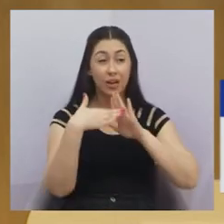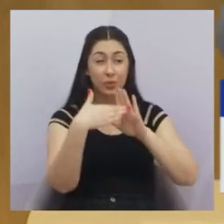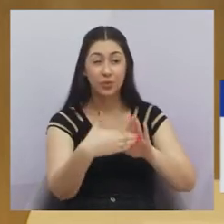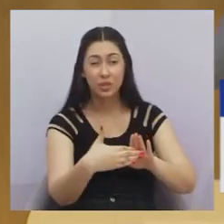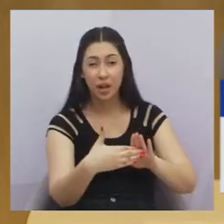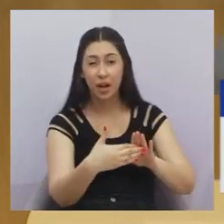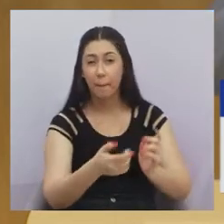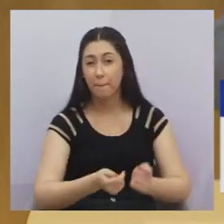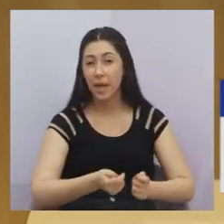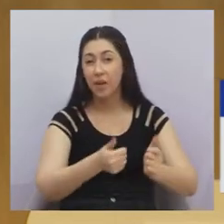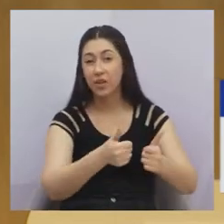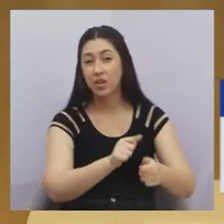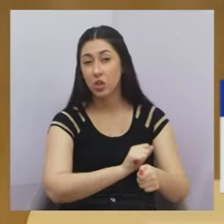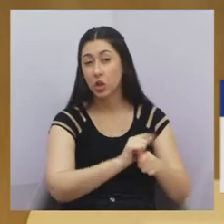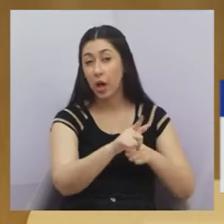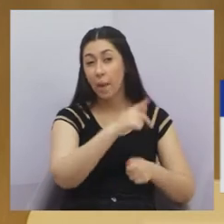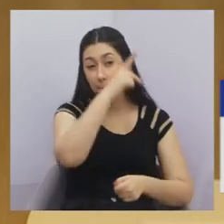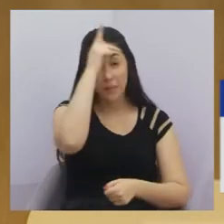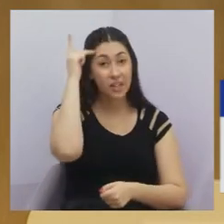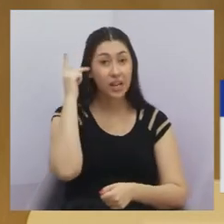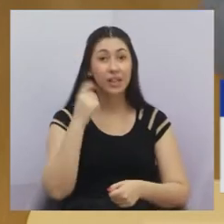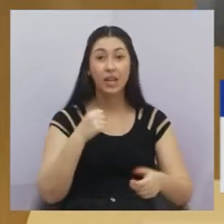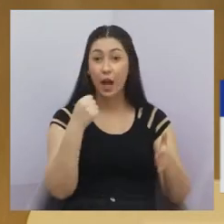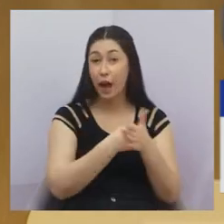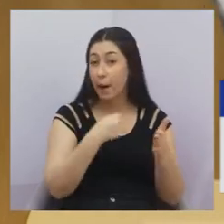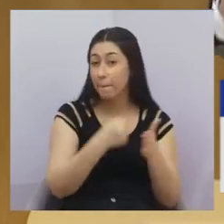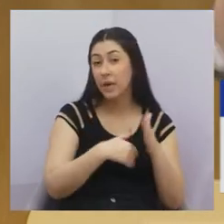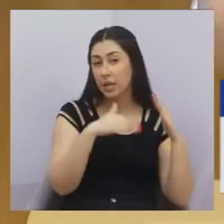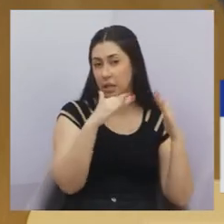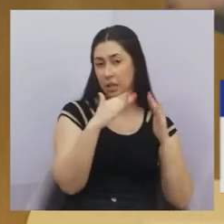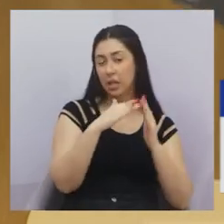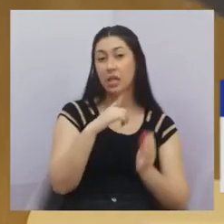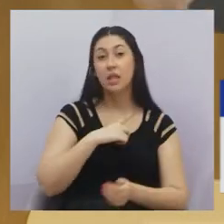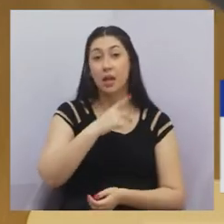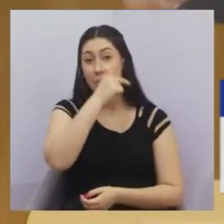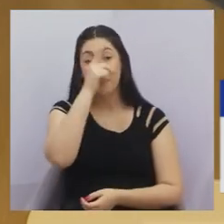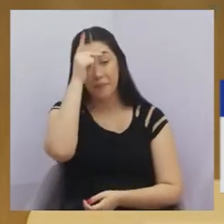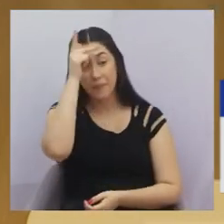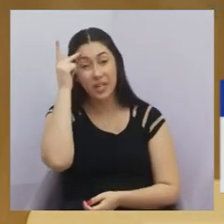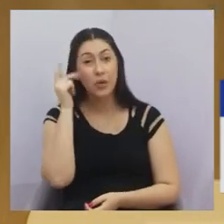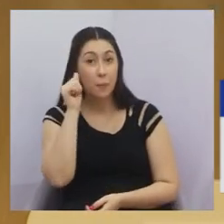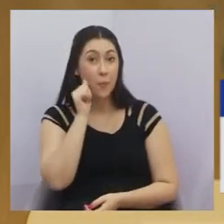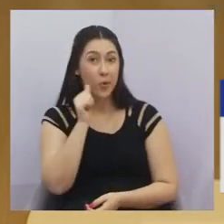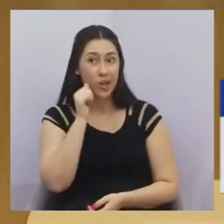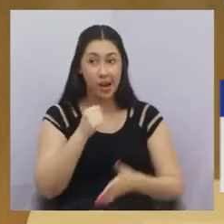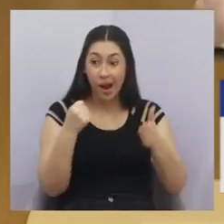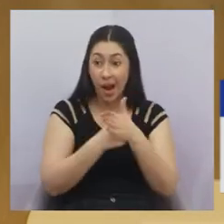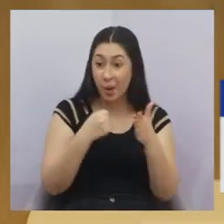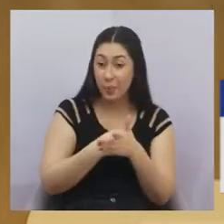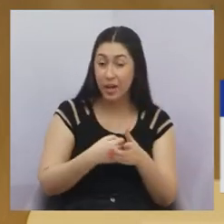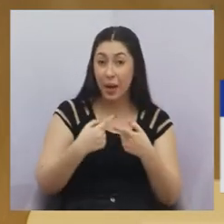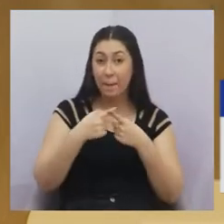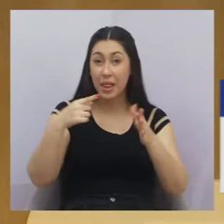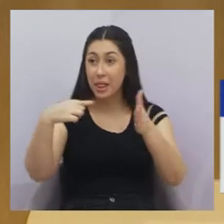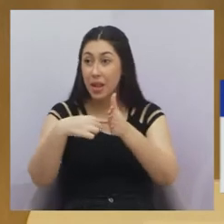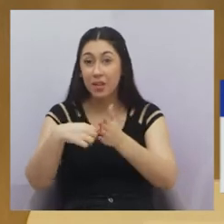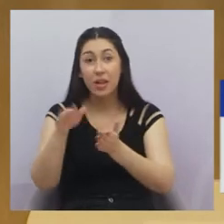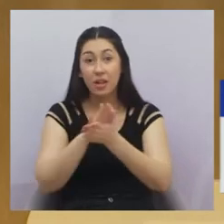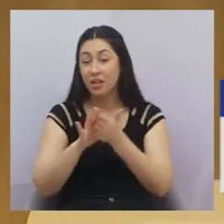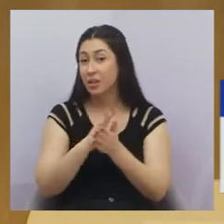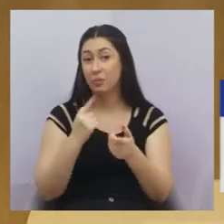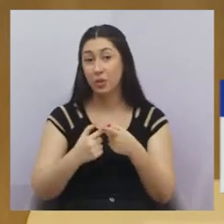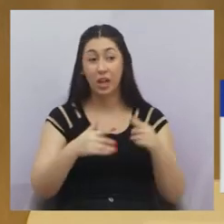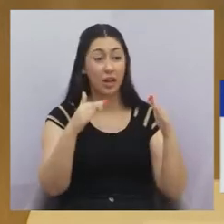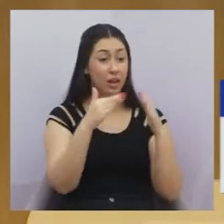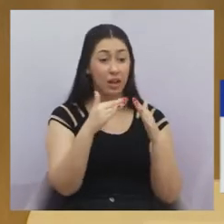aluguel para as mulheres que são vítimas de violência doméstica. Muitas mulheres não denunciam a violência doméstica porque não tem lar, porque não tem